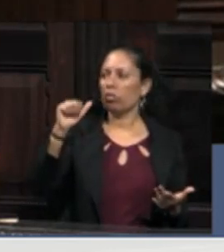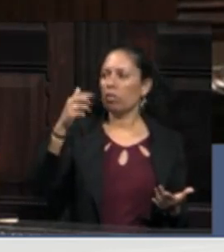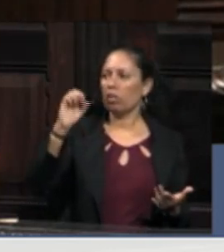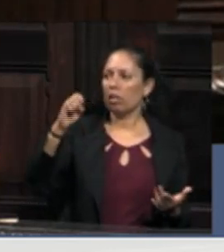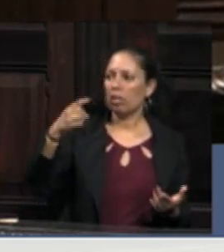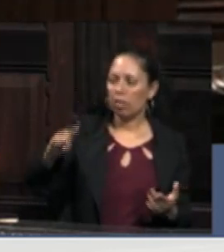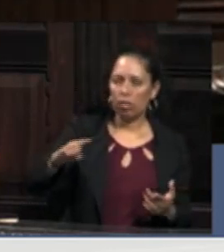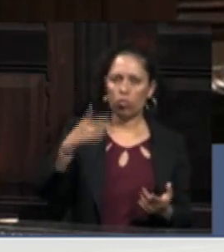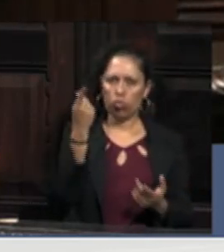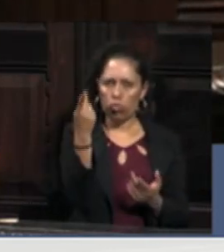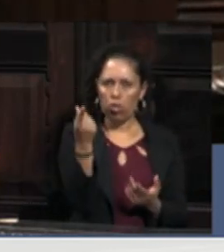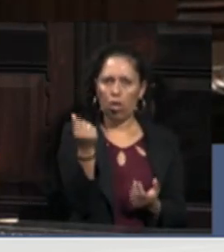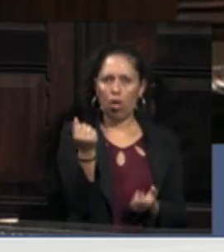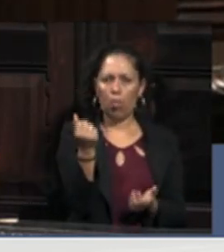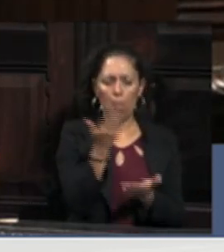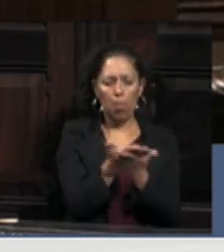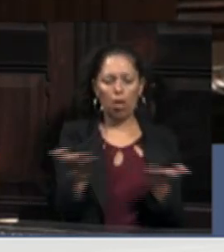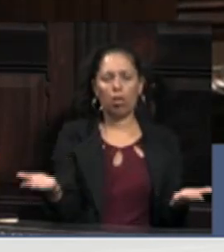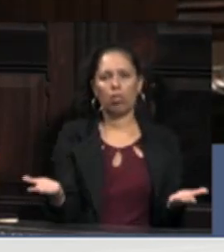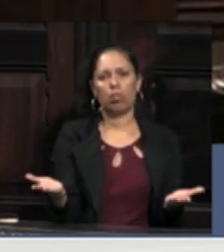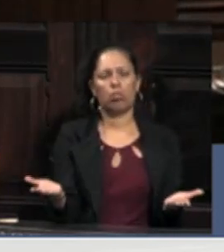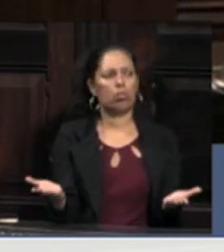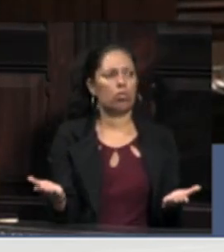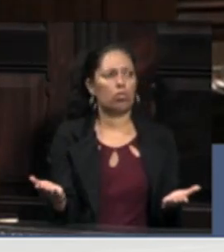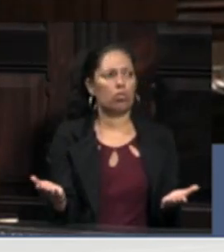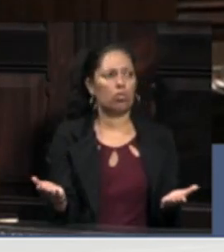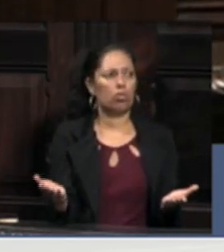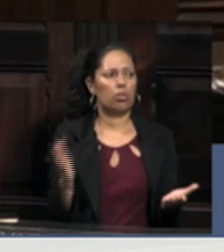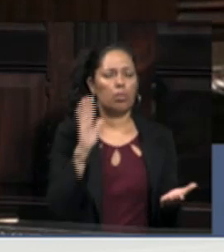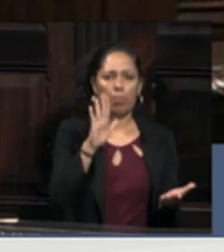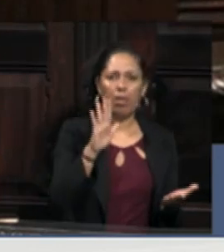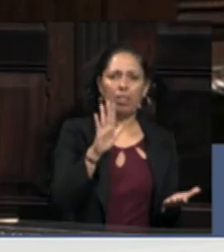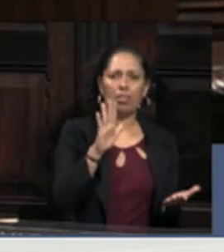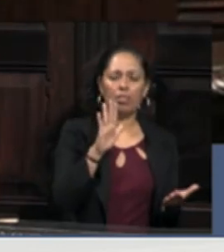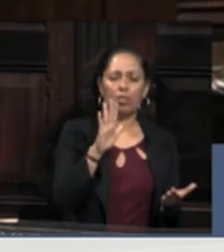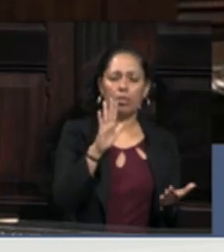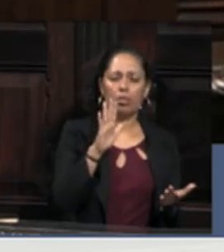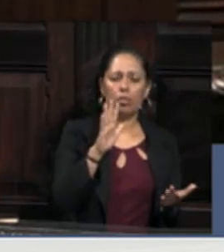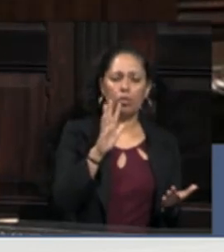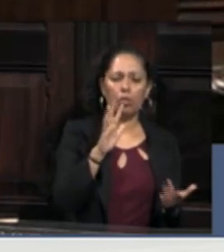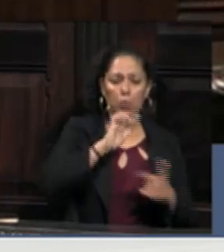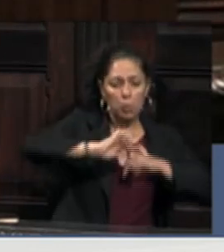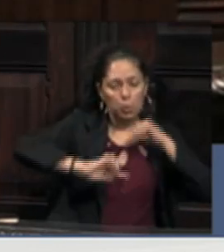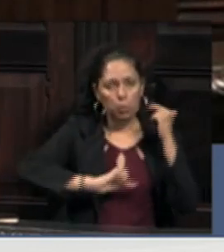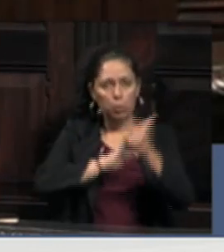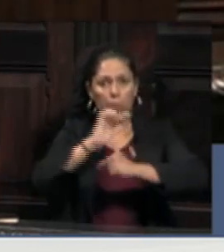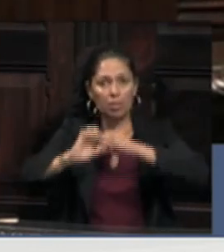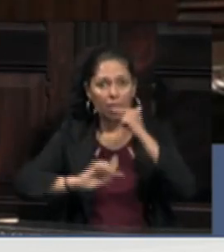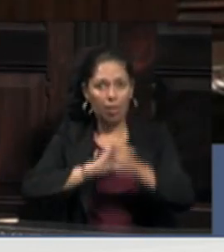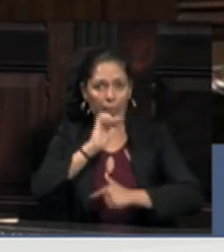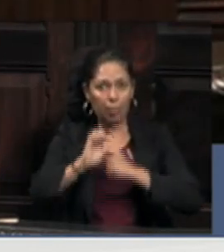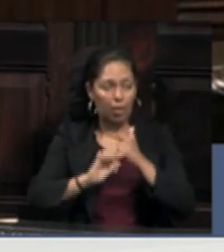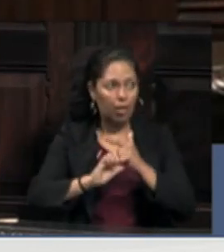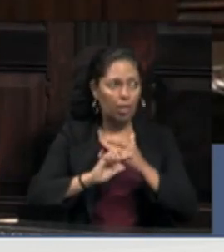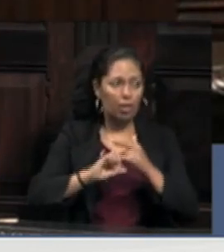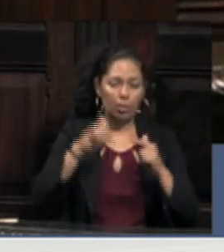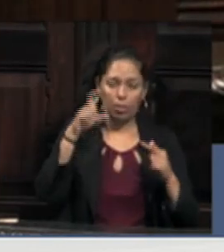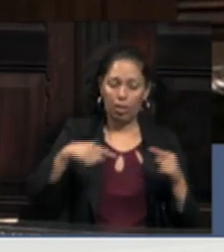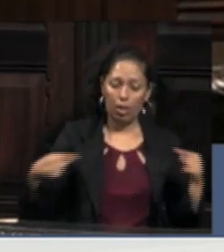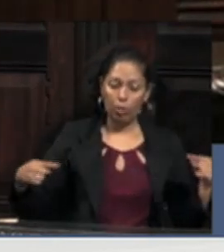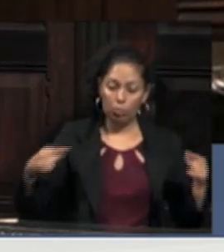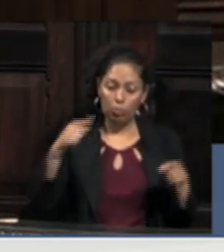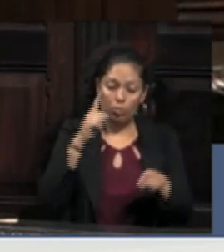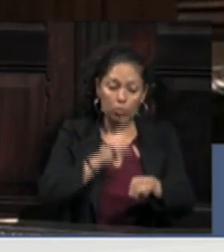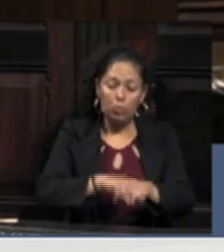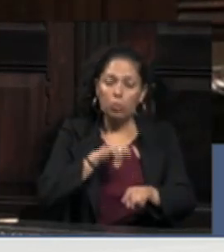para quem está em atividade. Não é o caso do regime de trabalho. O regime de trabalho é a questão da vinculação do